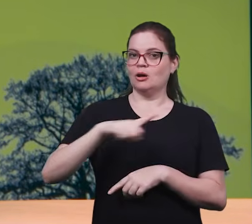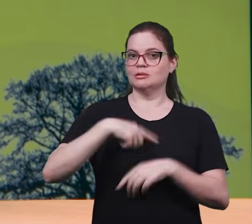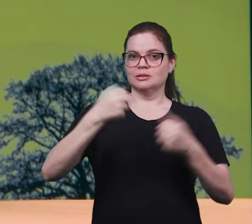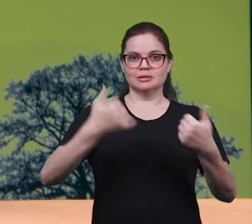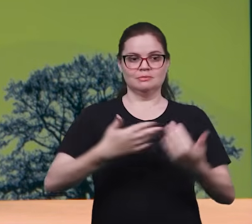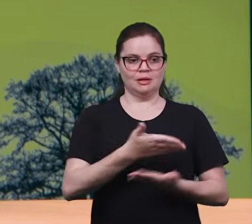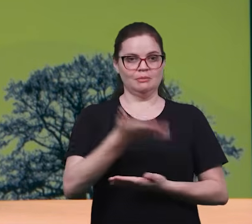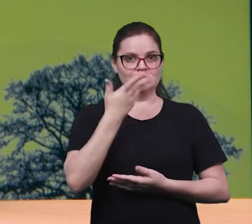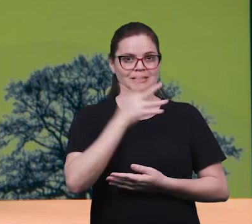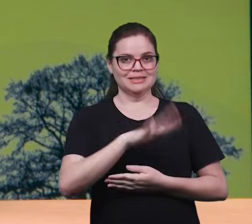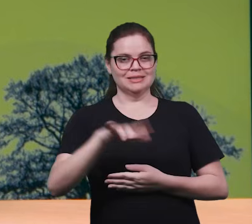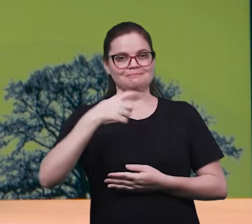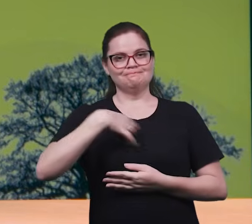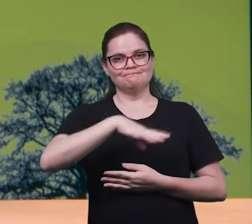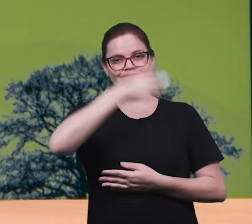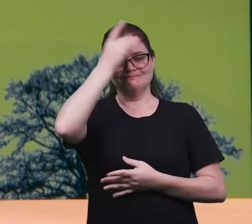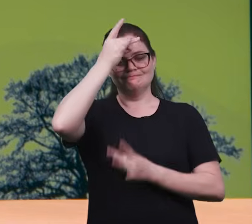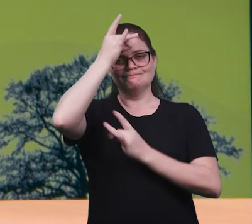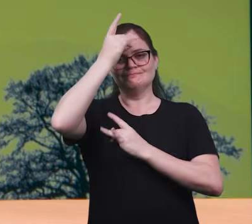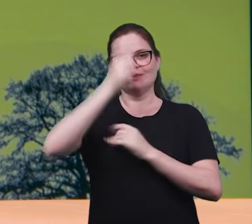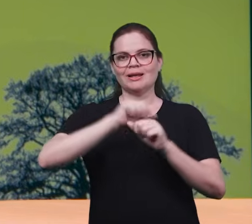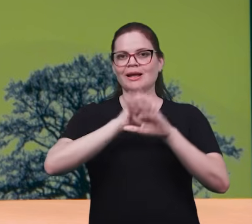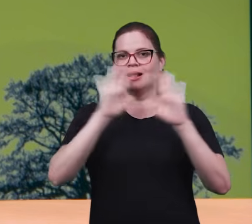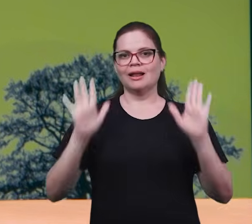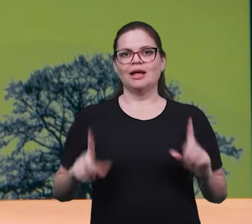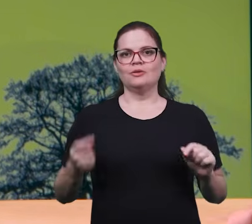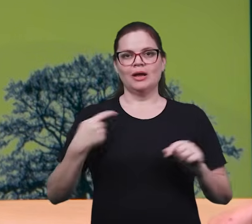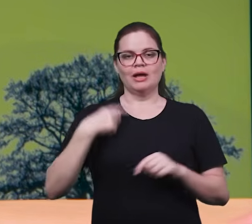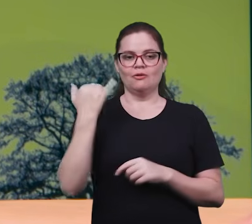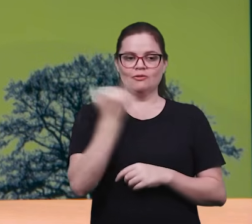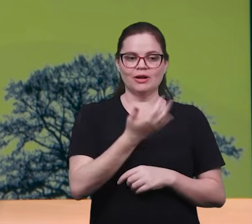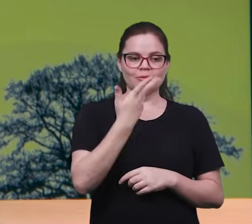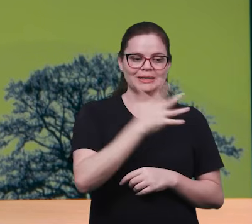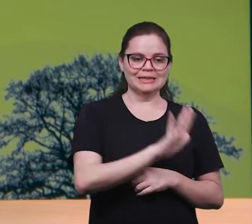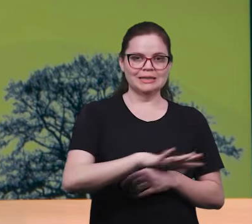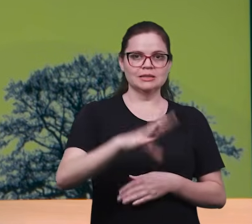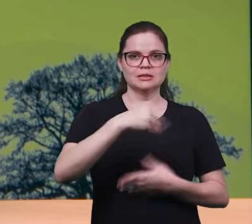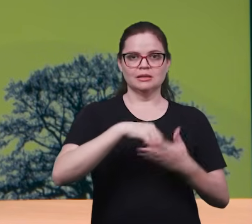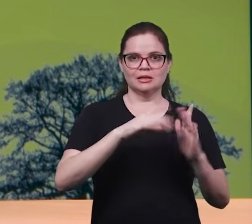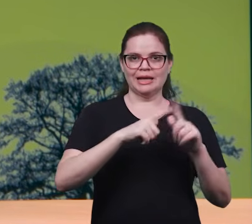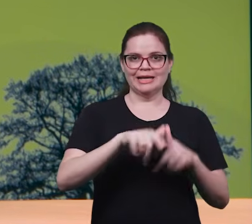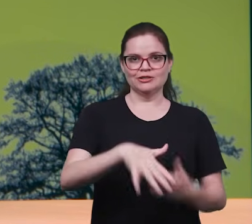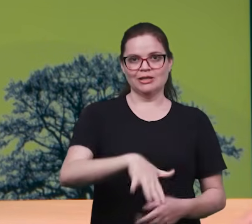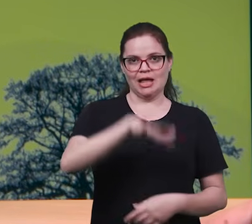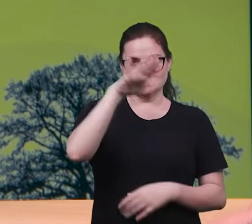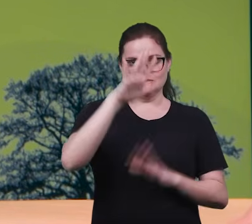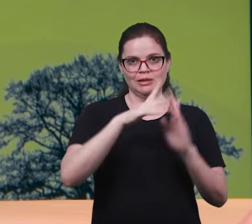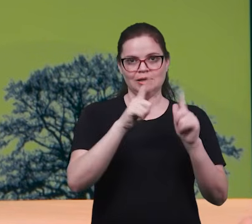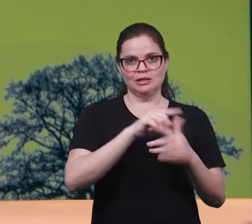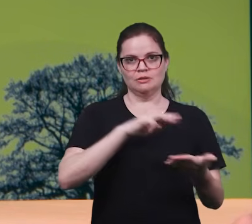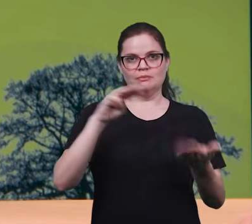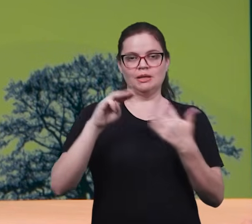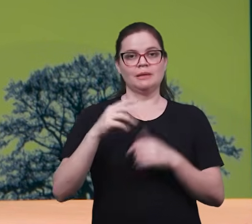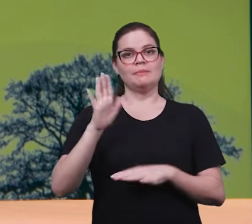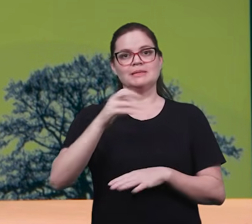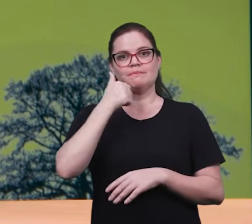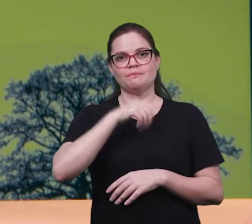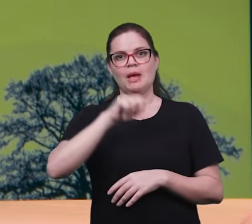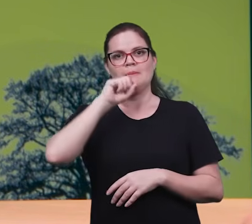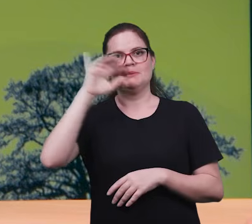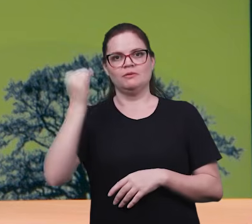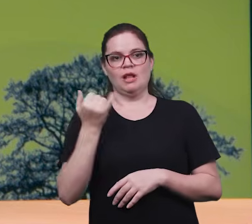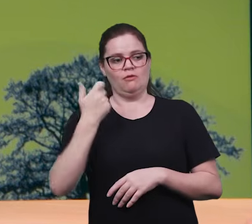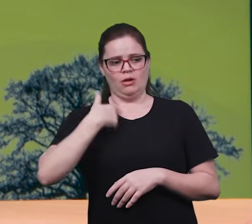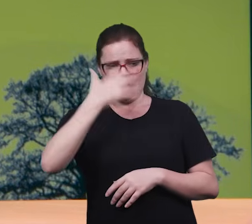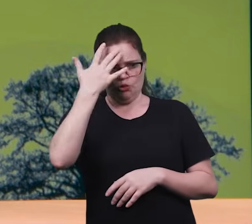crianças, elas gravam isso no coração, e eu falo isso como uma criança criada na obra. A minha mãe sempre dizia, olha, eu posso não saber, mas o Senhor